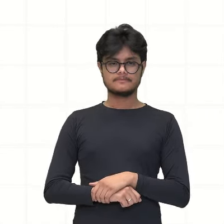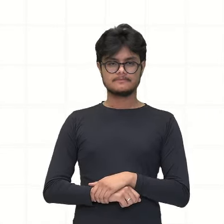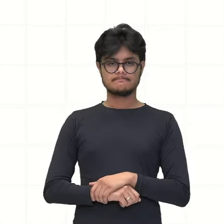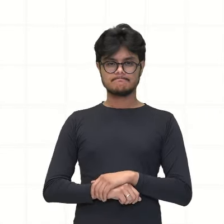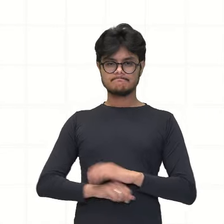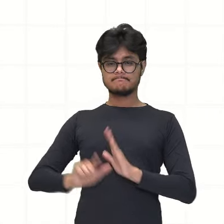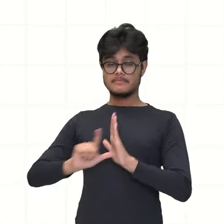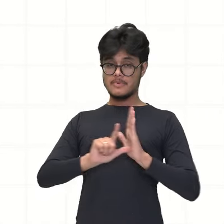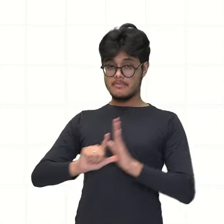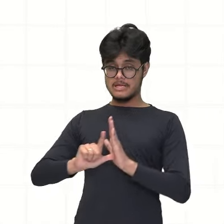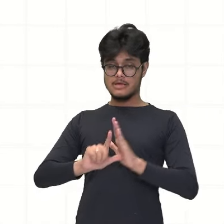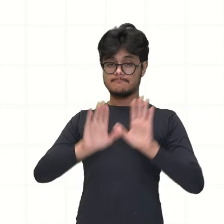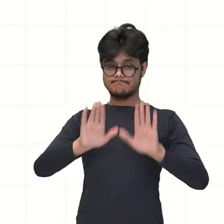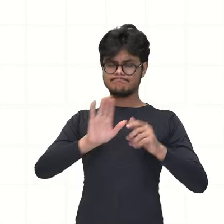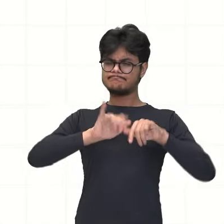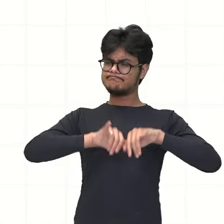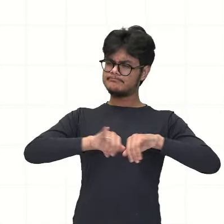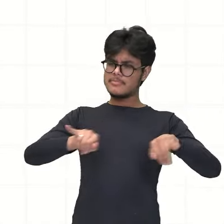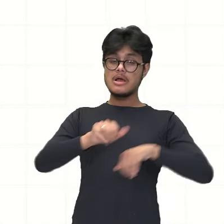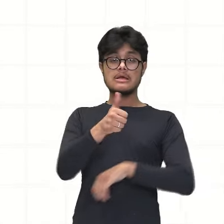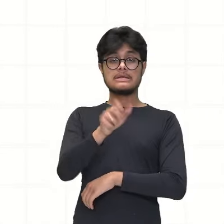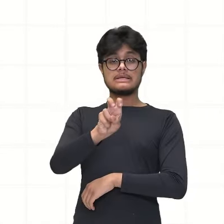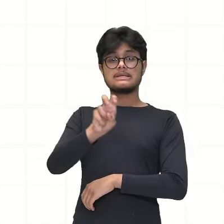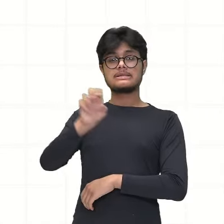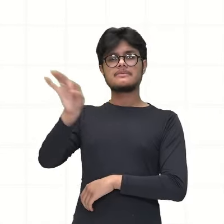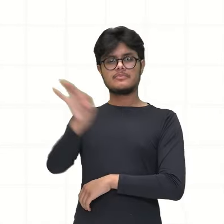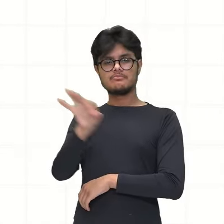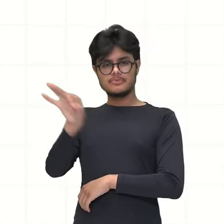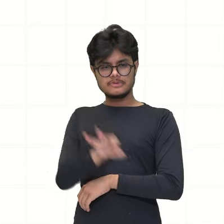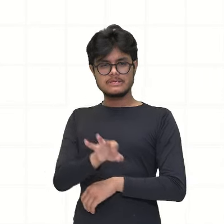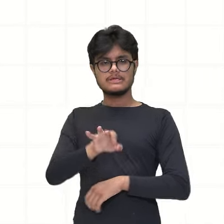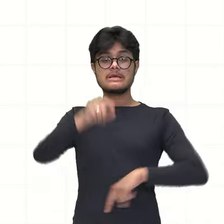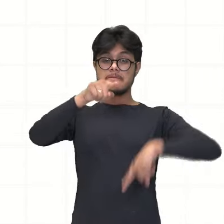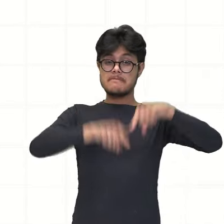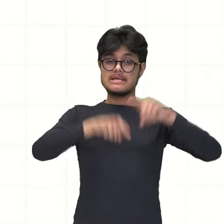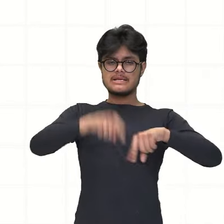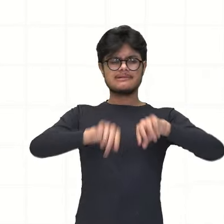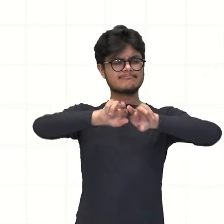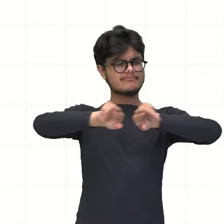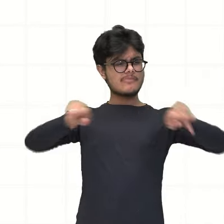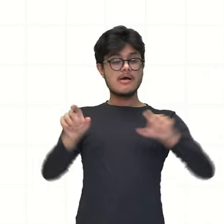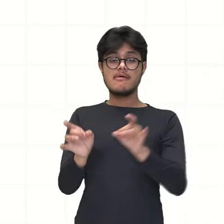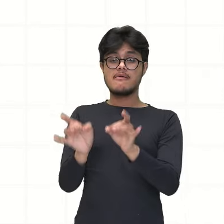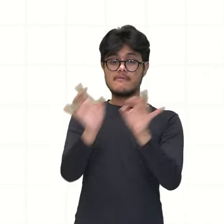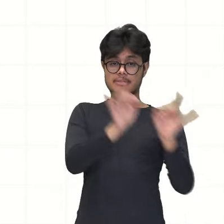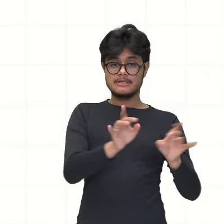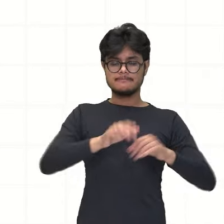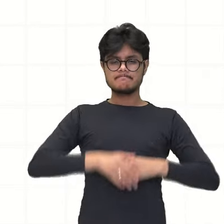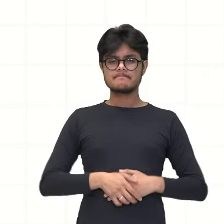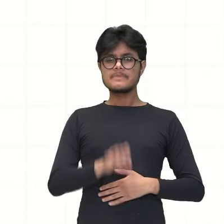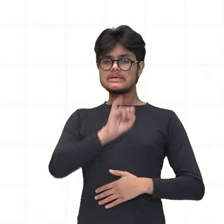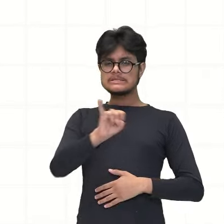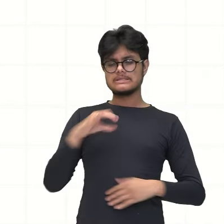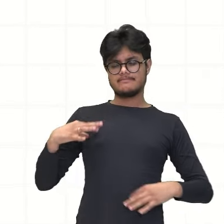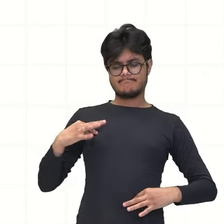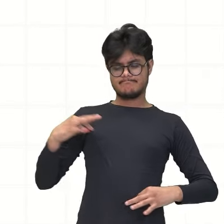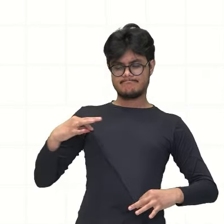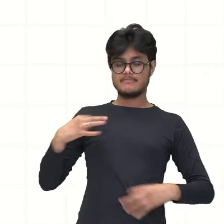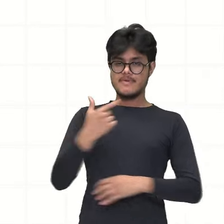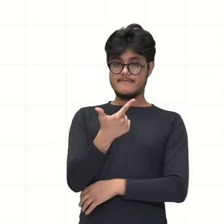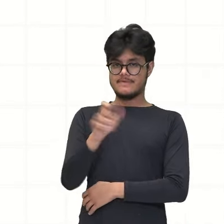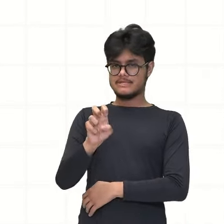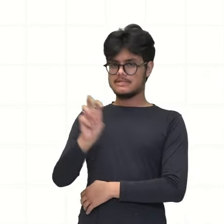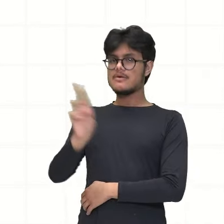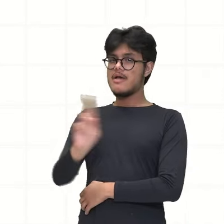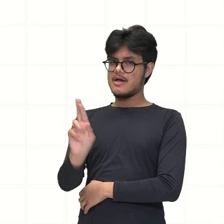Uma loja está oferecendo um desconto de 15% em todos os seus produtos. Se uma camisa custa R$